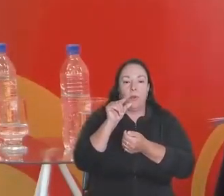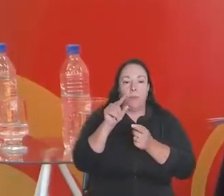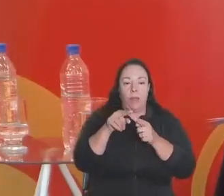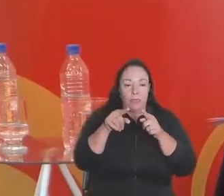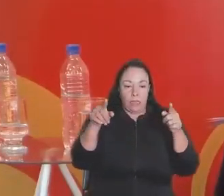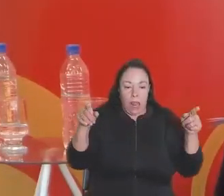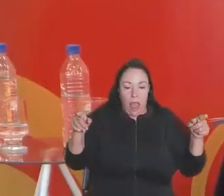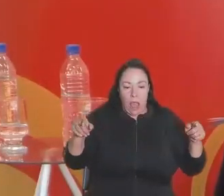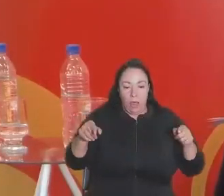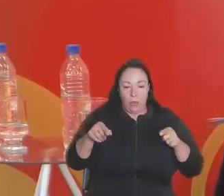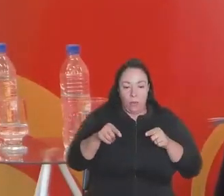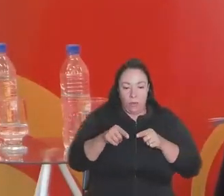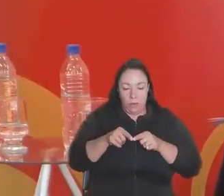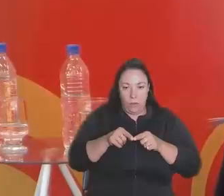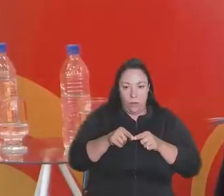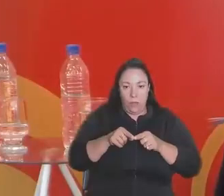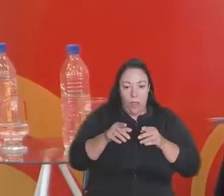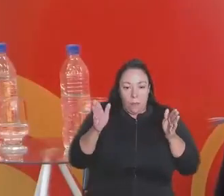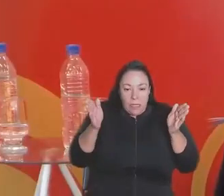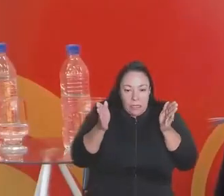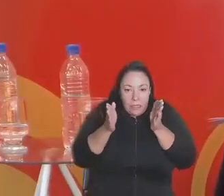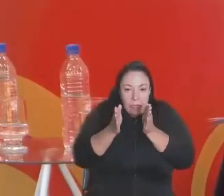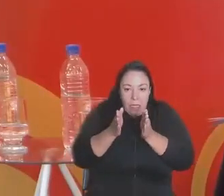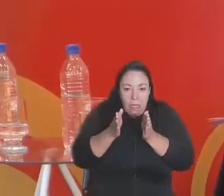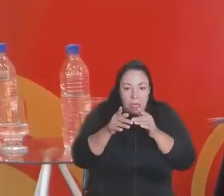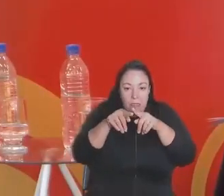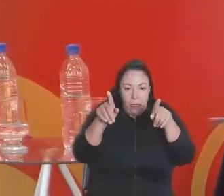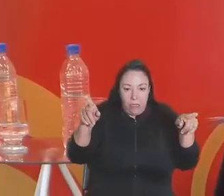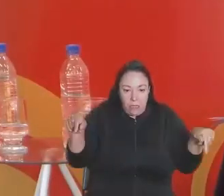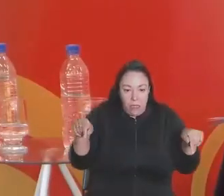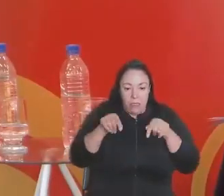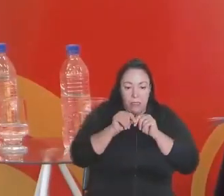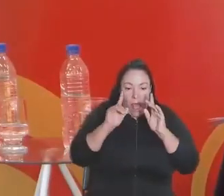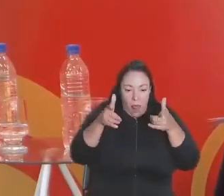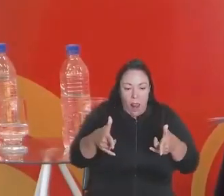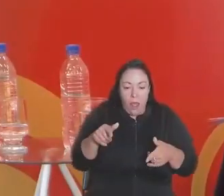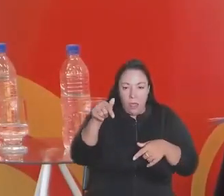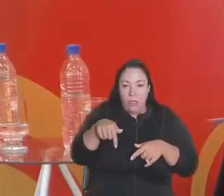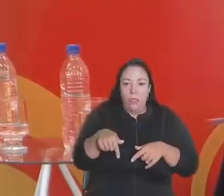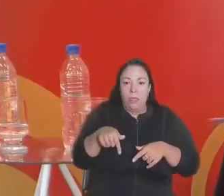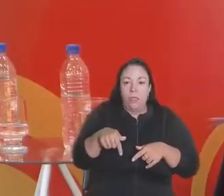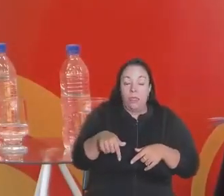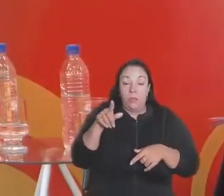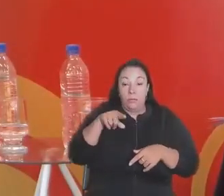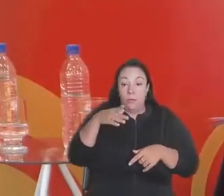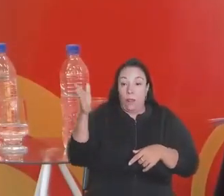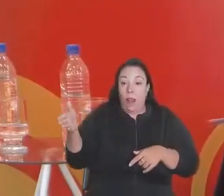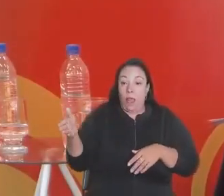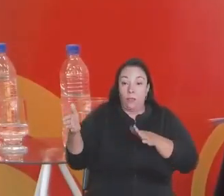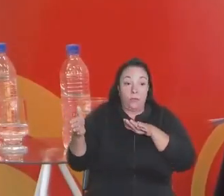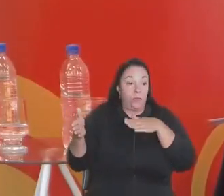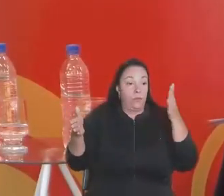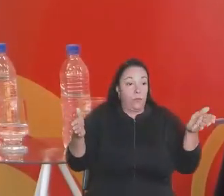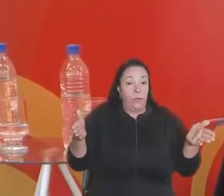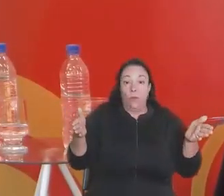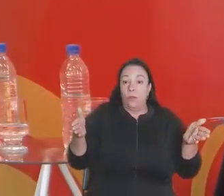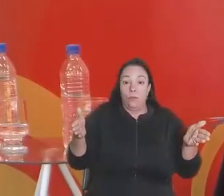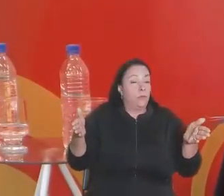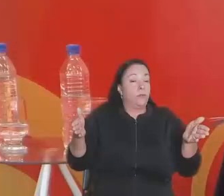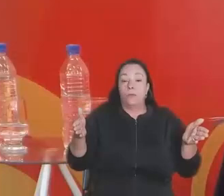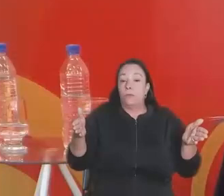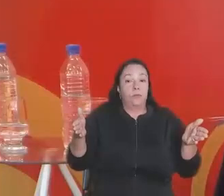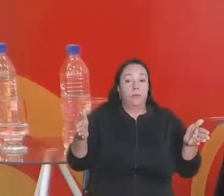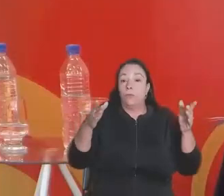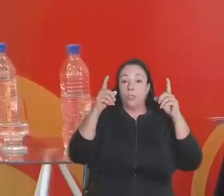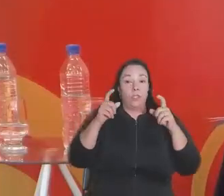Não era mais largo, era um pouco mais estreito ainda. A hora que nós entramos, tinha um lado e outro, não tinha lugar da gente pisar